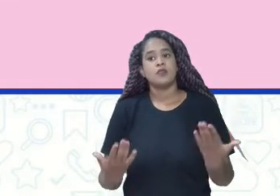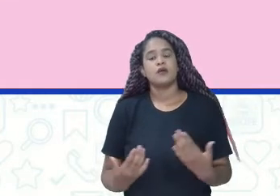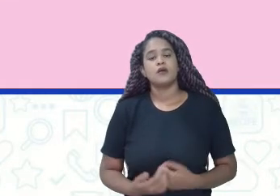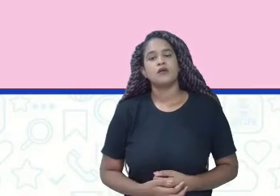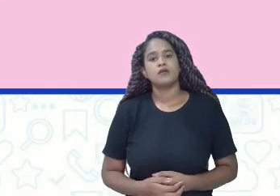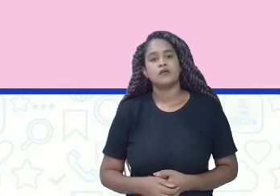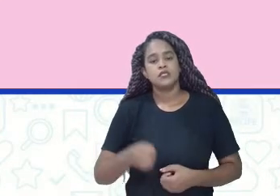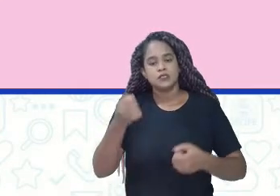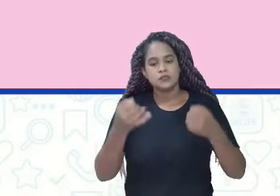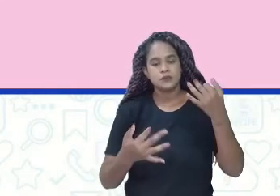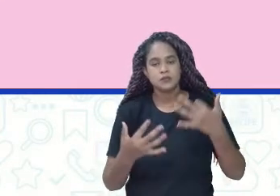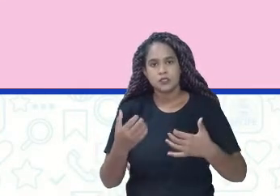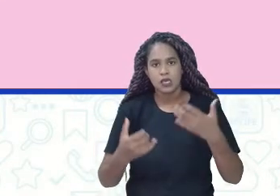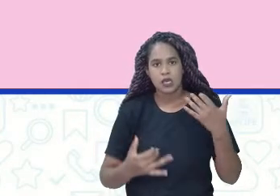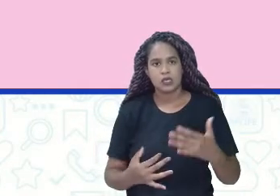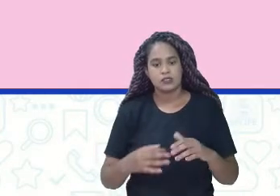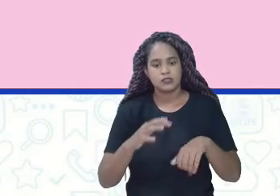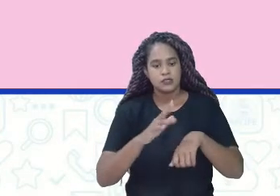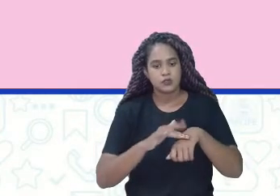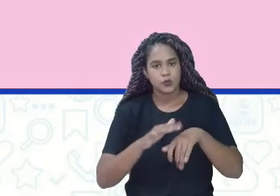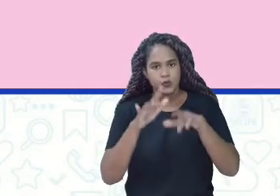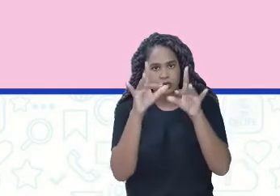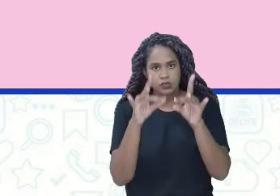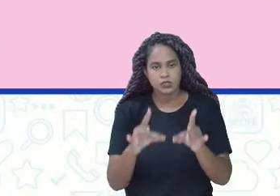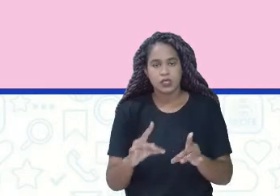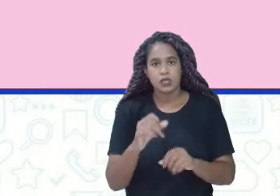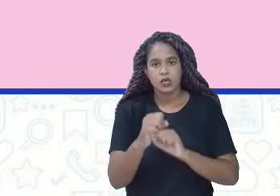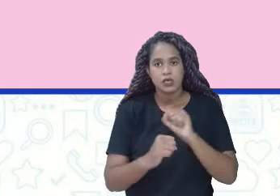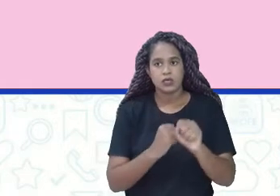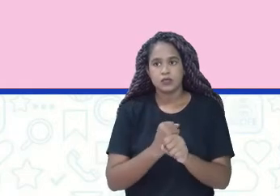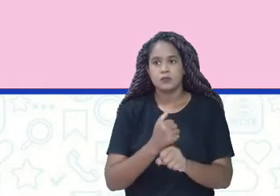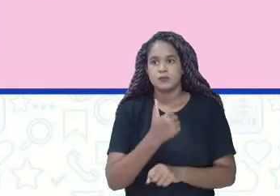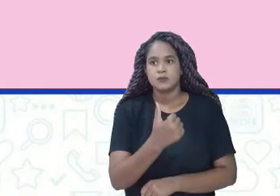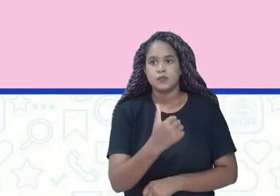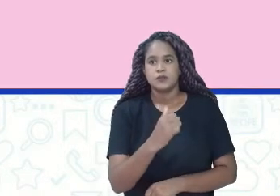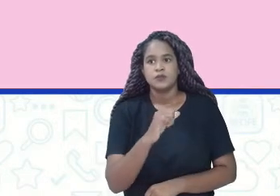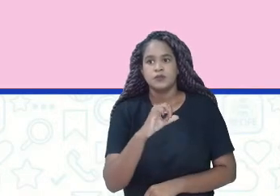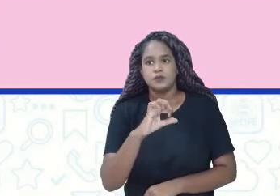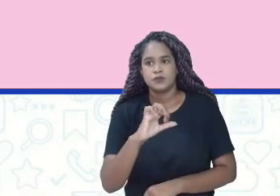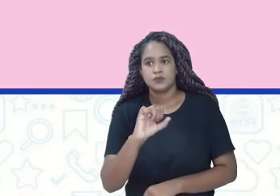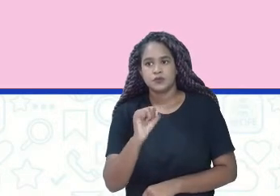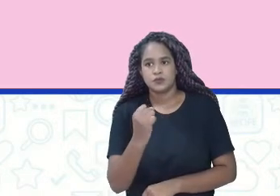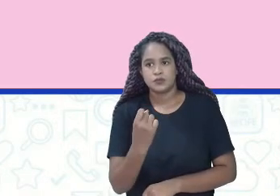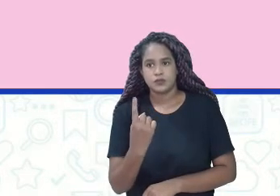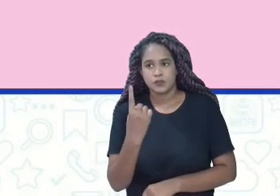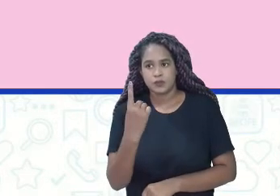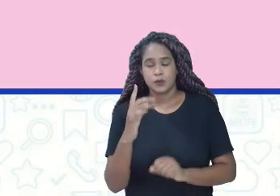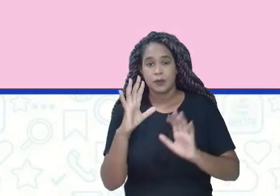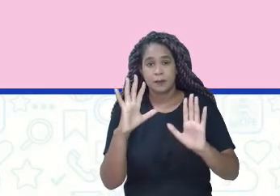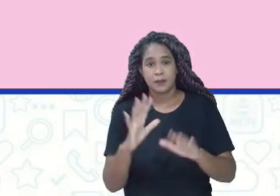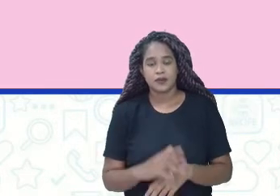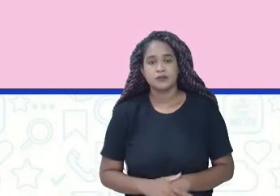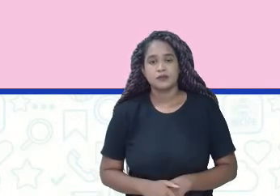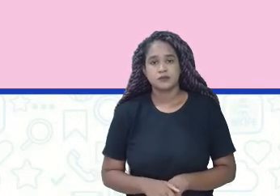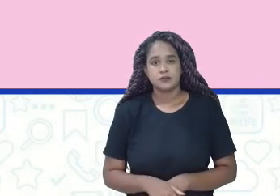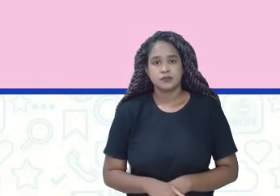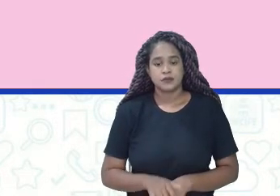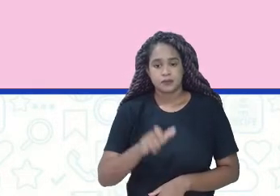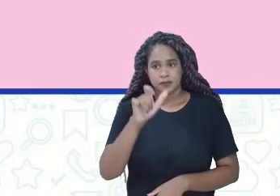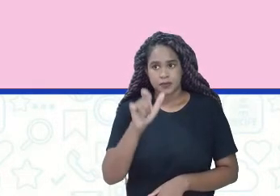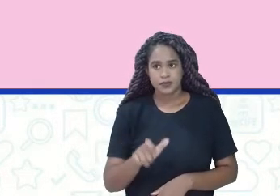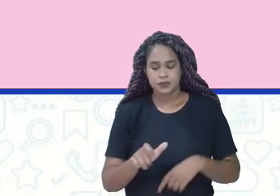em 1981, quando se descobriu, mas a primeira vítima da doença foi uma médica e